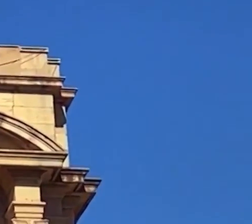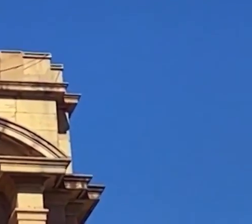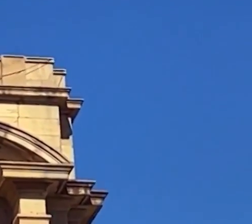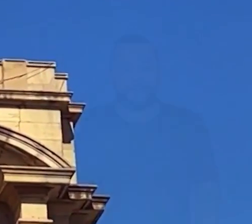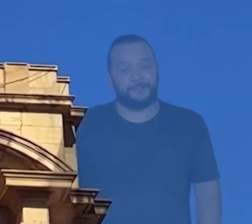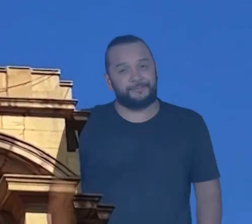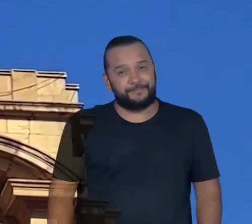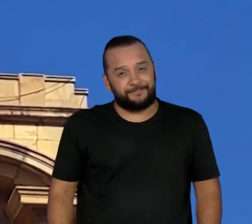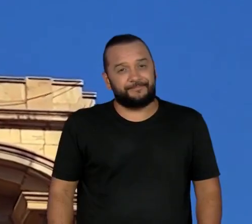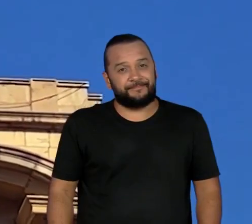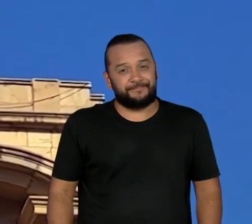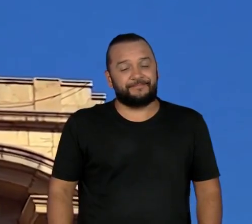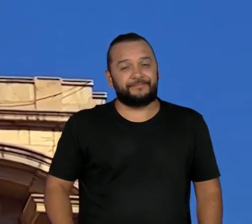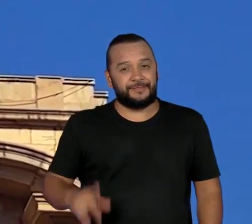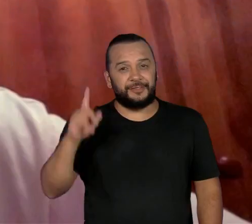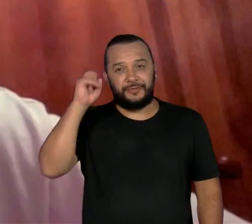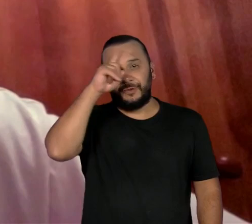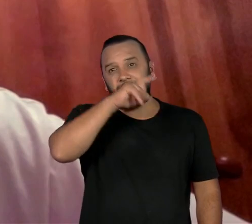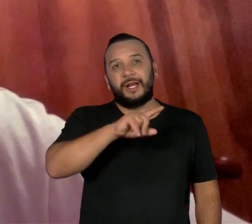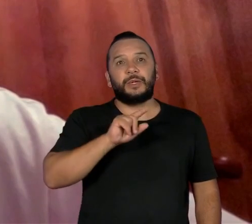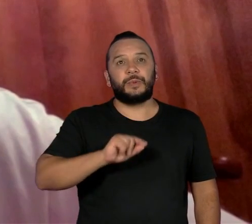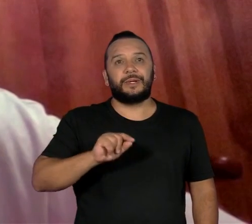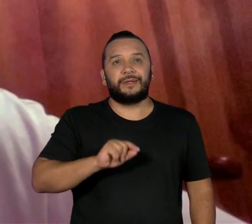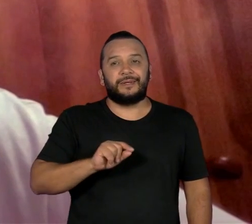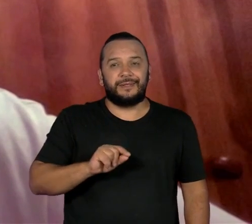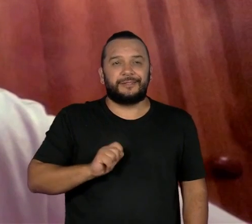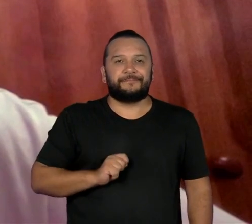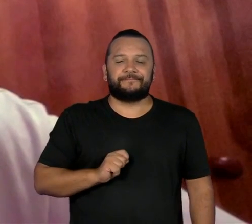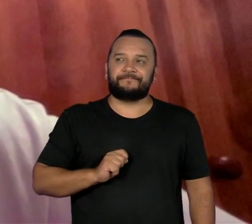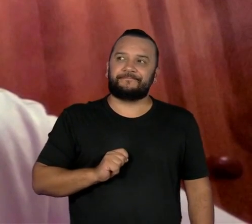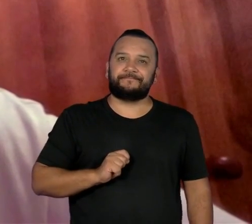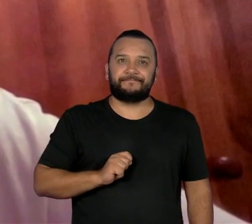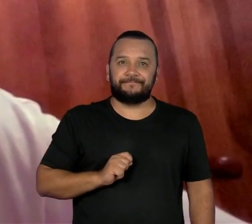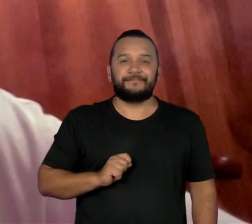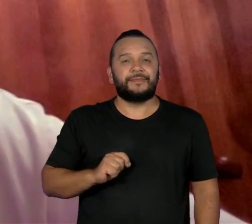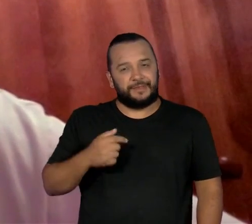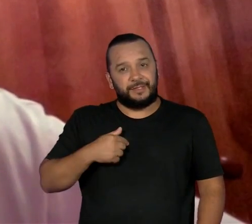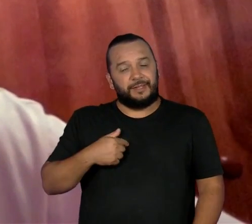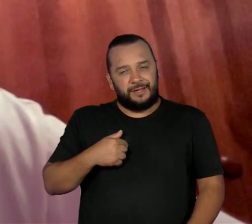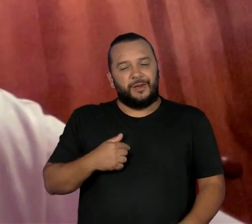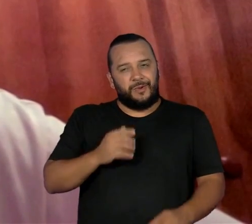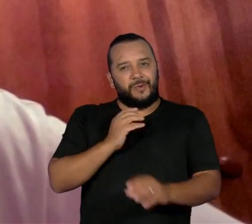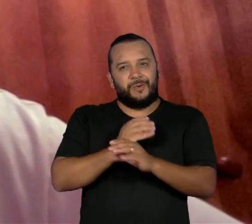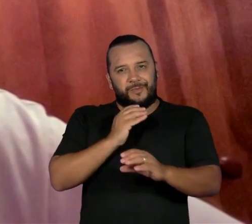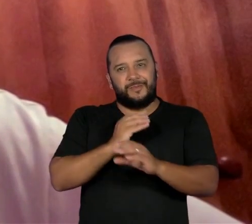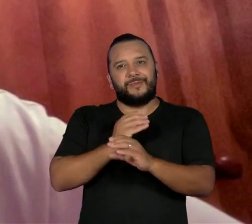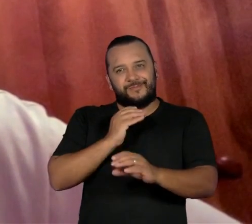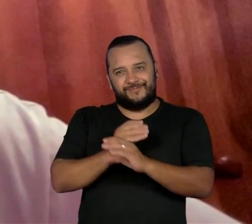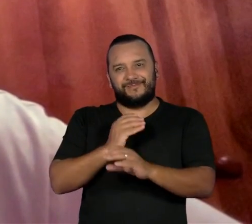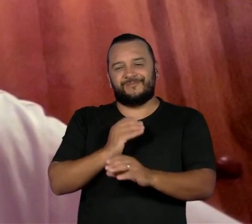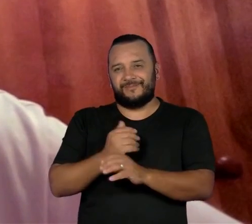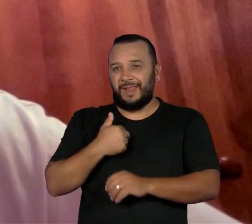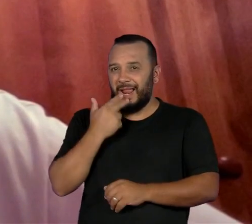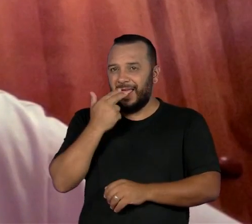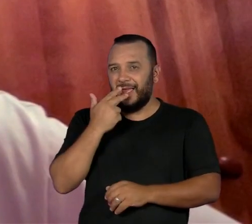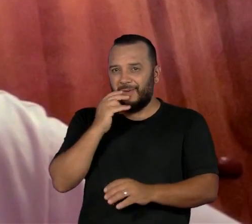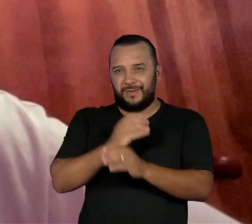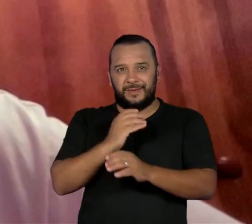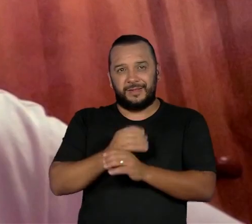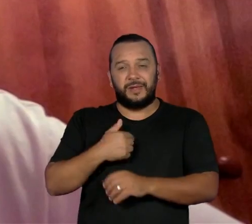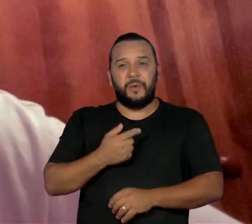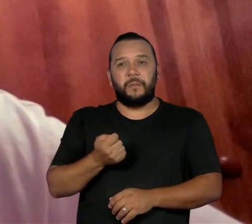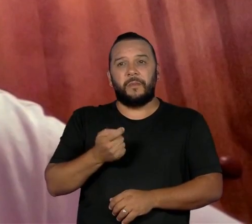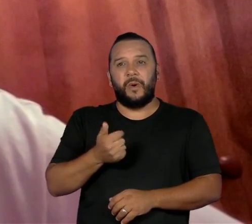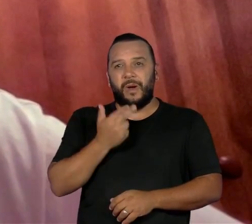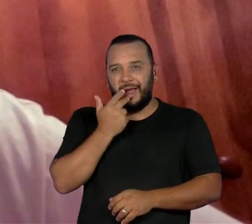Olha, uma das maiores dificuldades foi a questão, primeiro, da barreira do idioma, né? Então, eu me lembro quando eu saí, eu falava pouco inglês, e